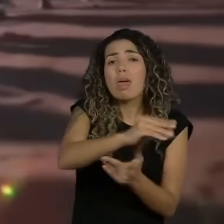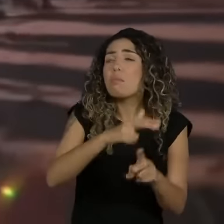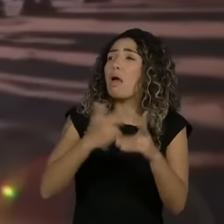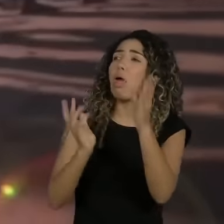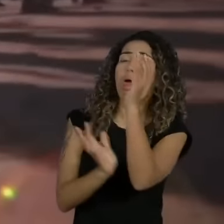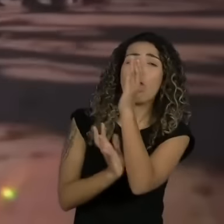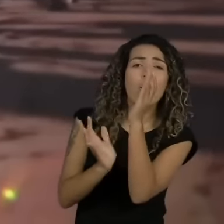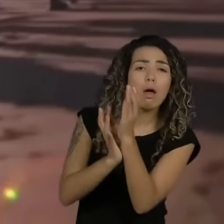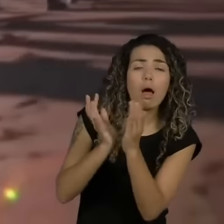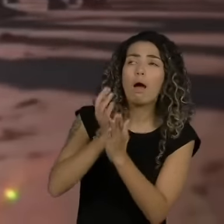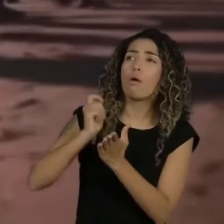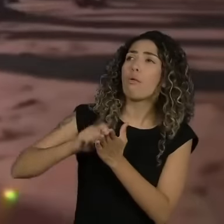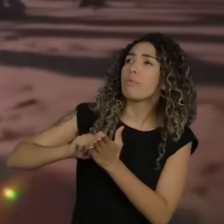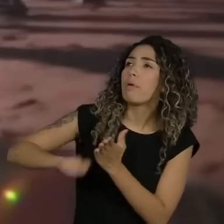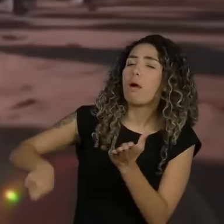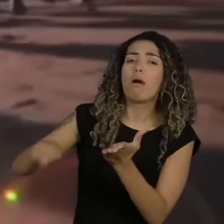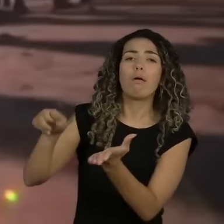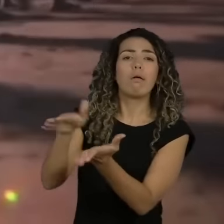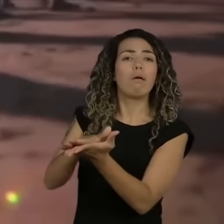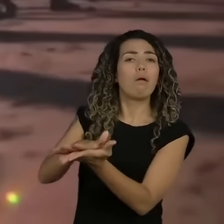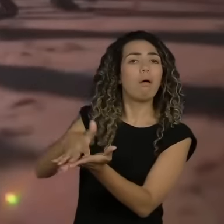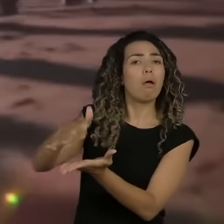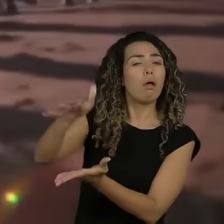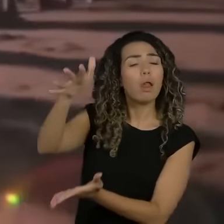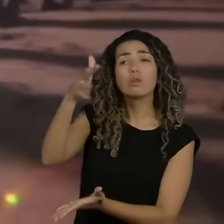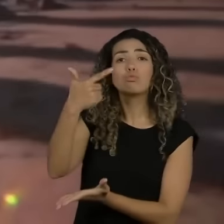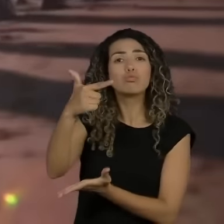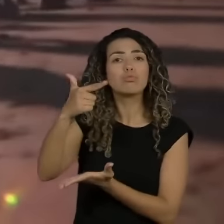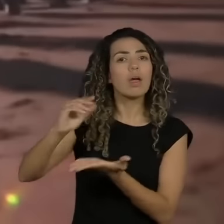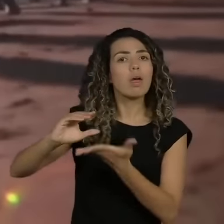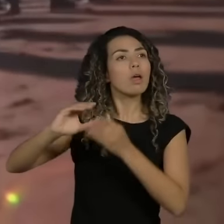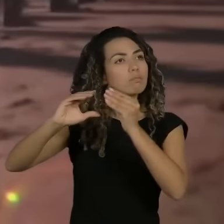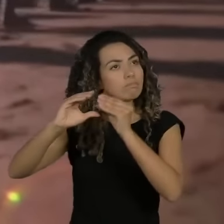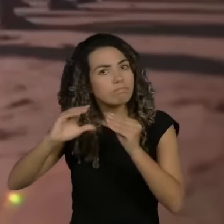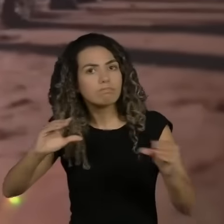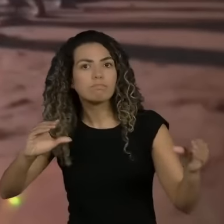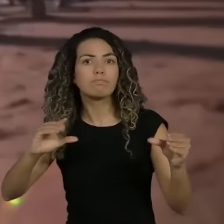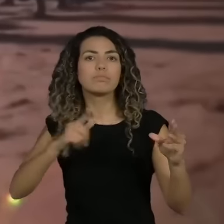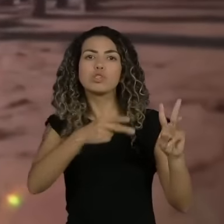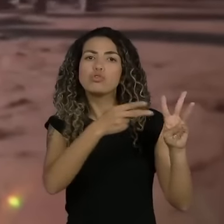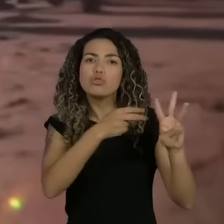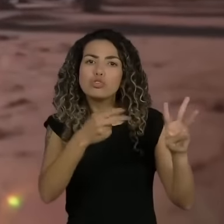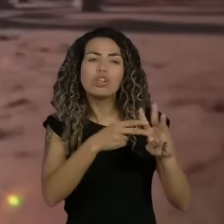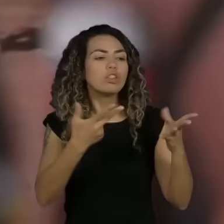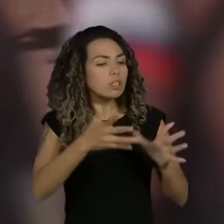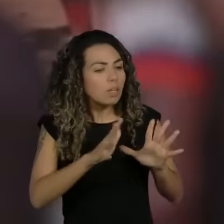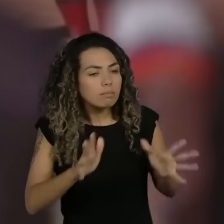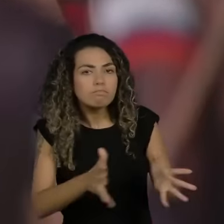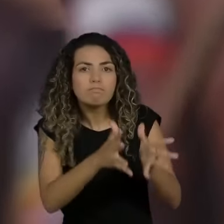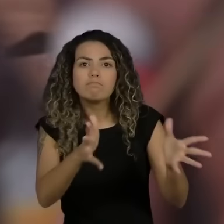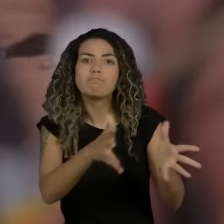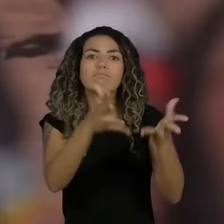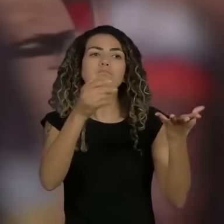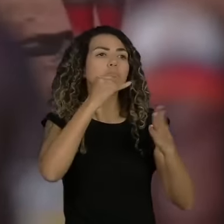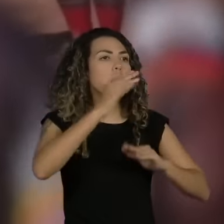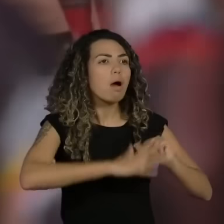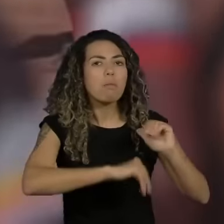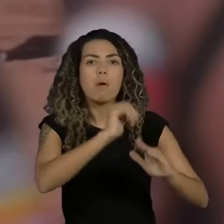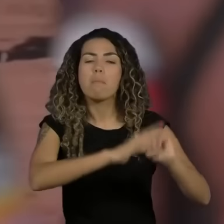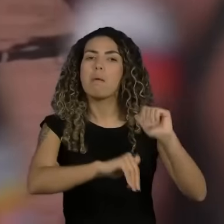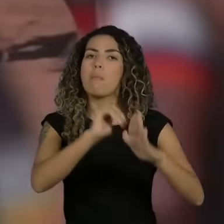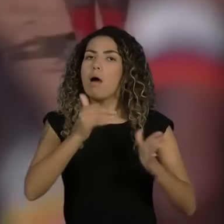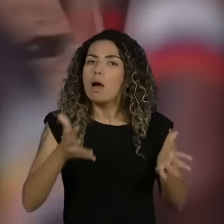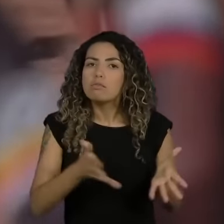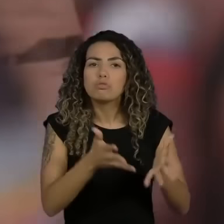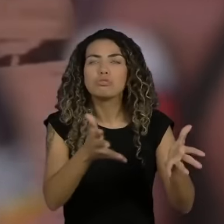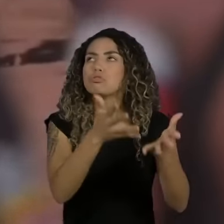efetivamente para implementar ações dessas de gestão territorial, de fomento, por exemplo, atividades produtivas,